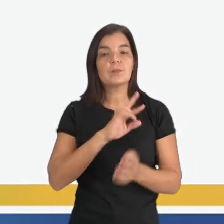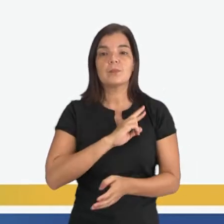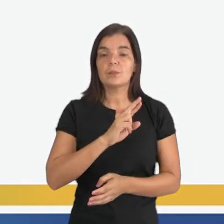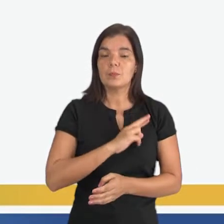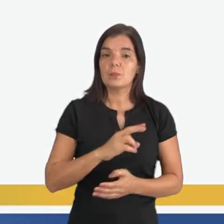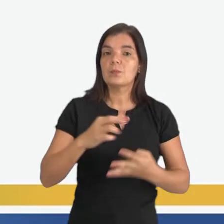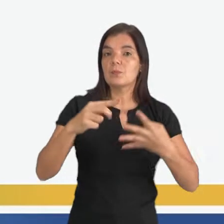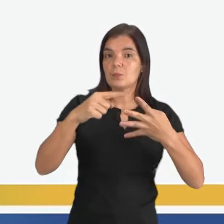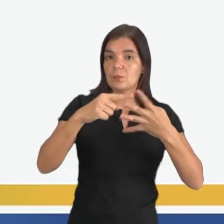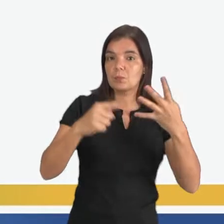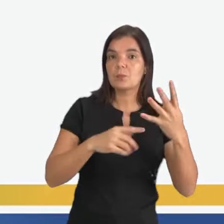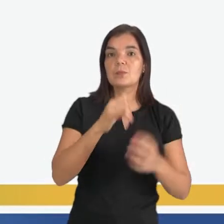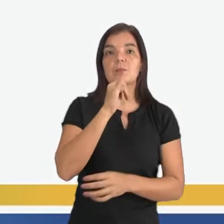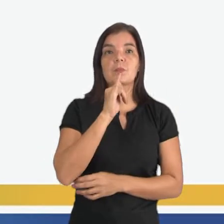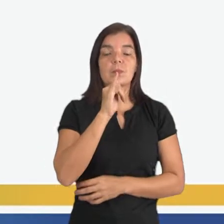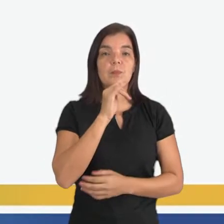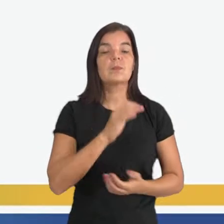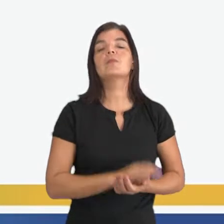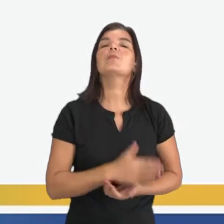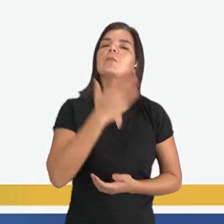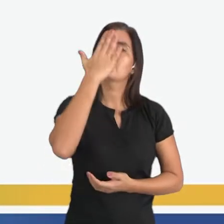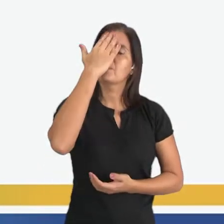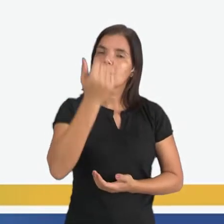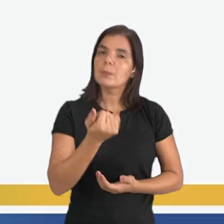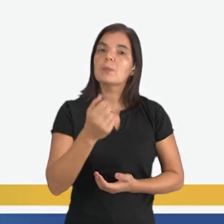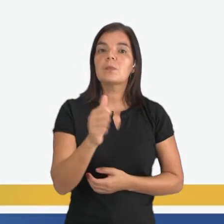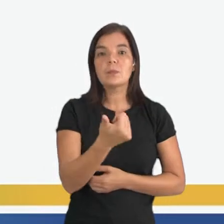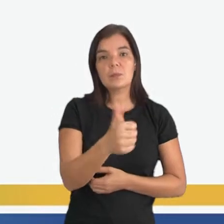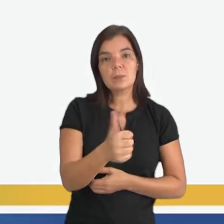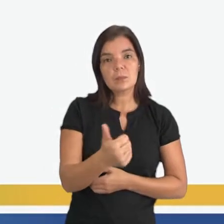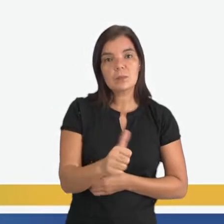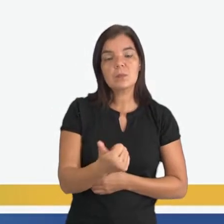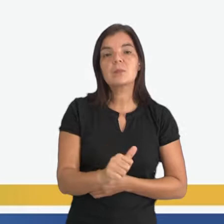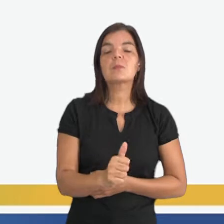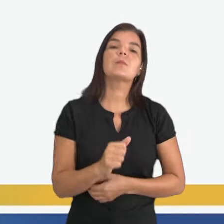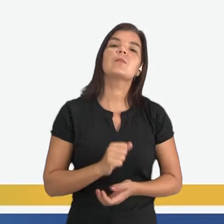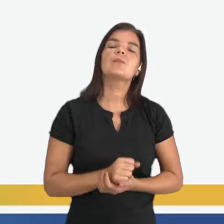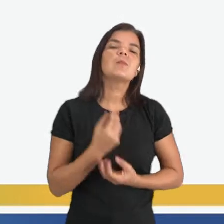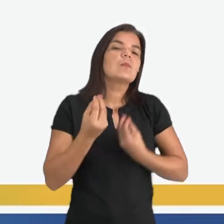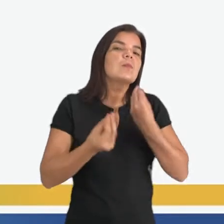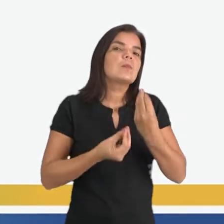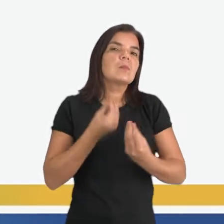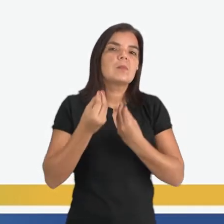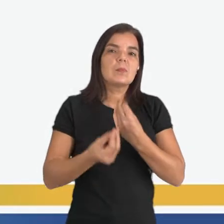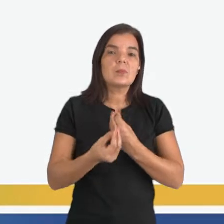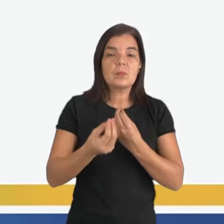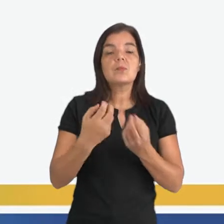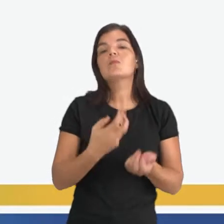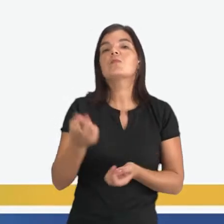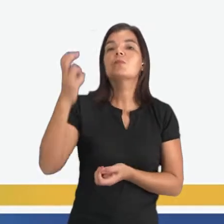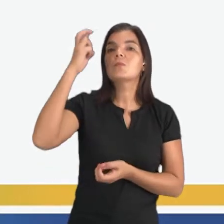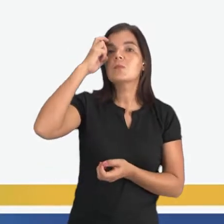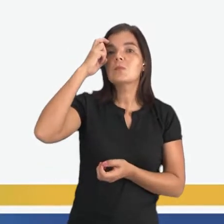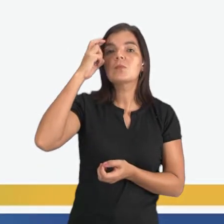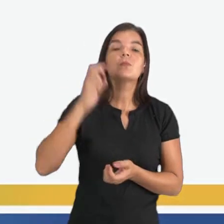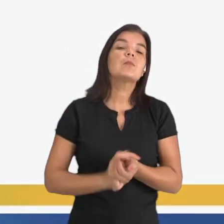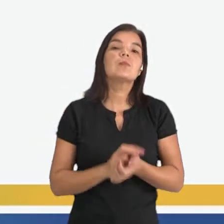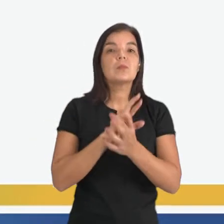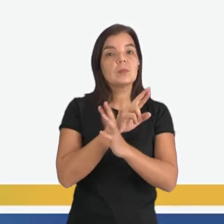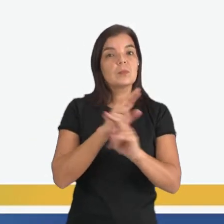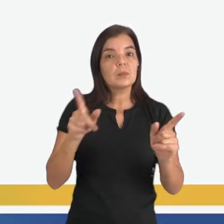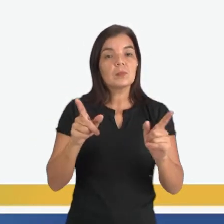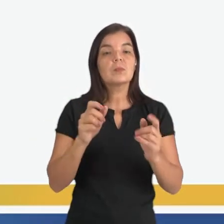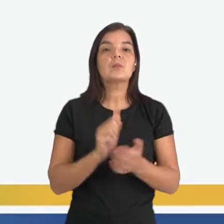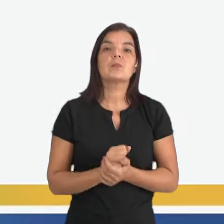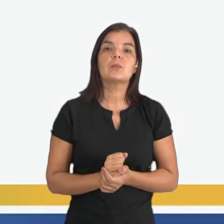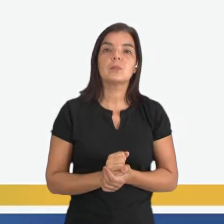4 exemplos. Então, nós vamos saber avaliar, né, com maturidade a diferença delas. Vamos fazer